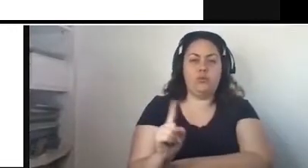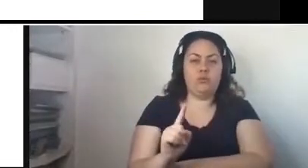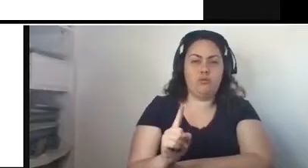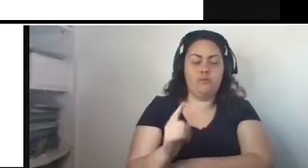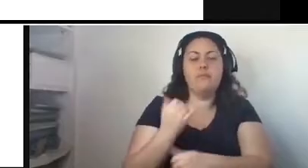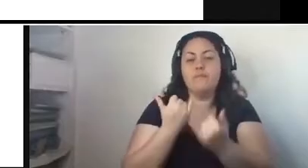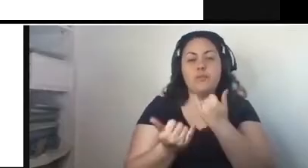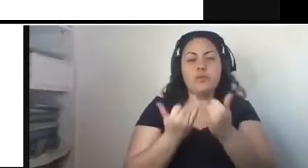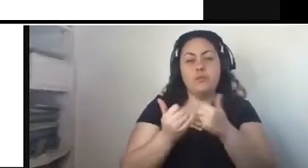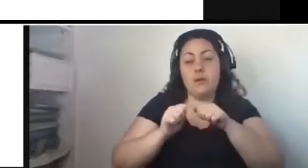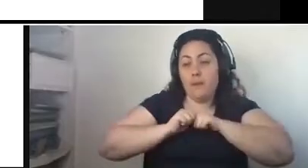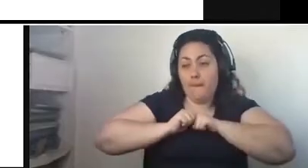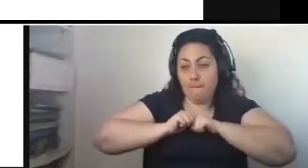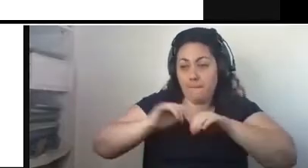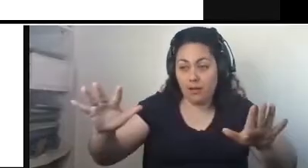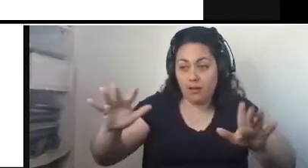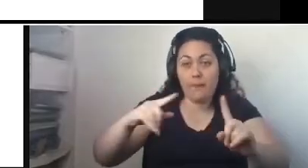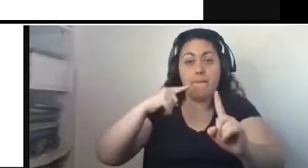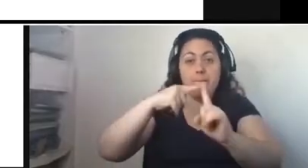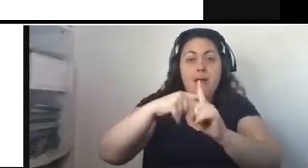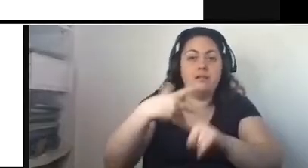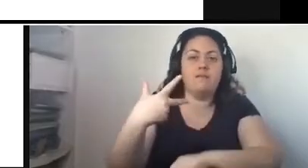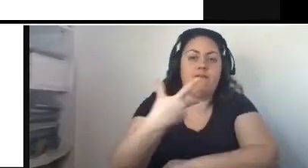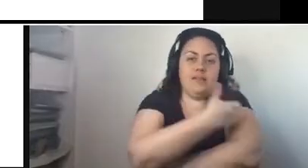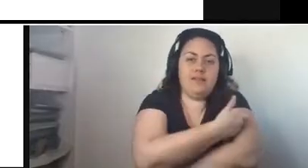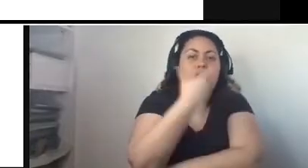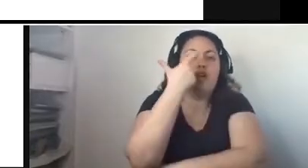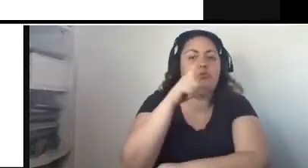vai definir o risco de se contrair a doença.